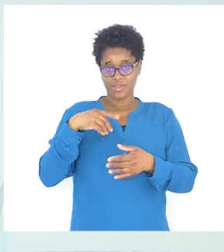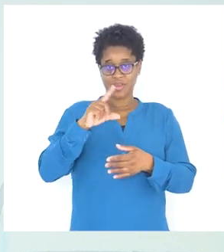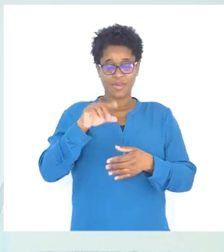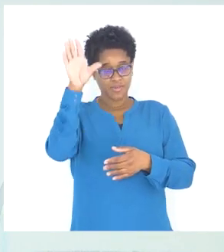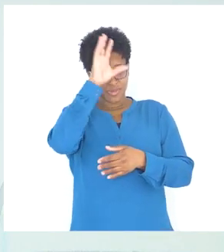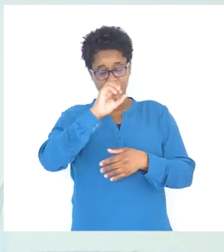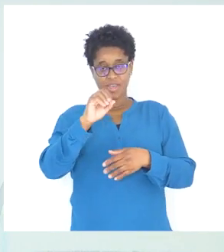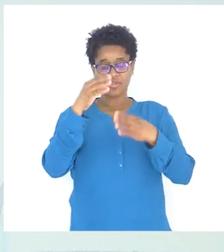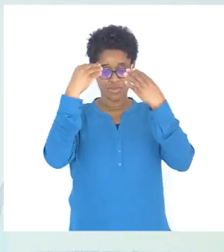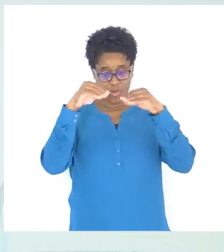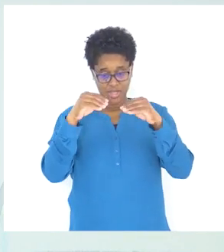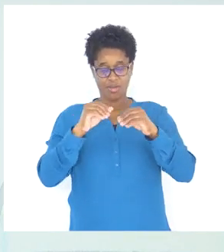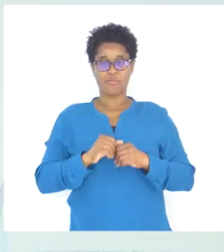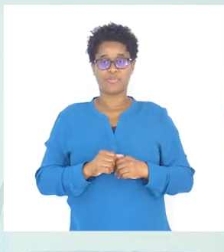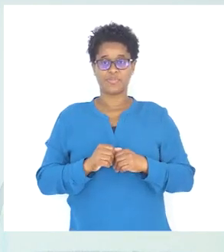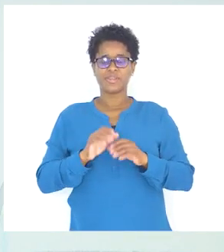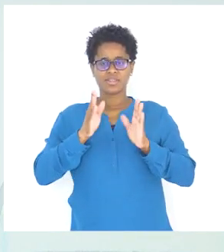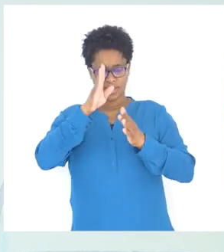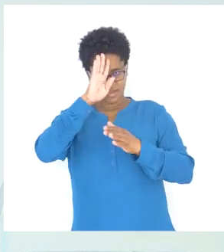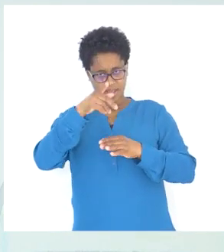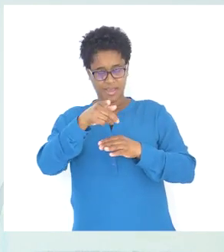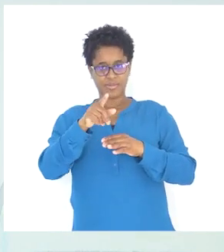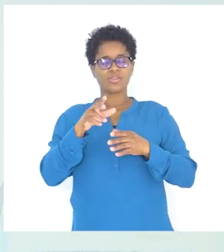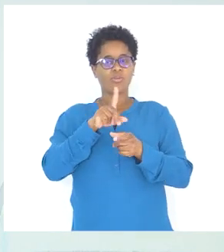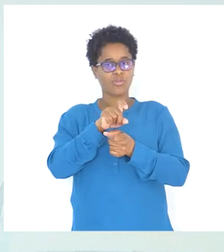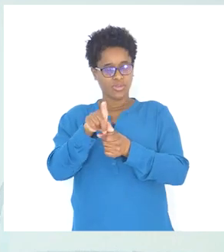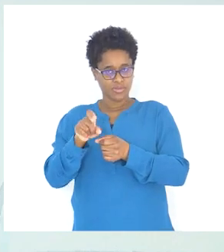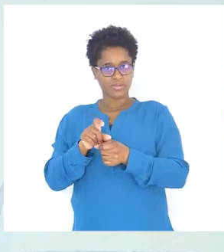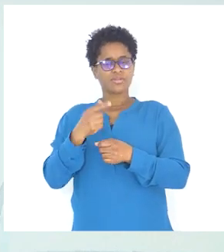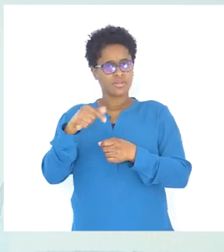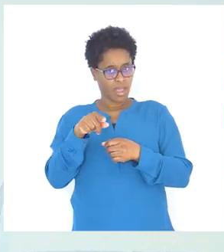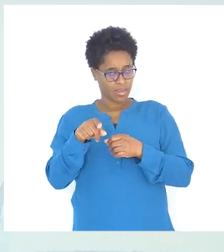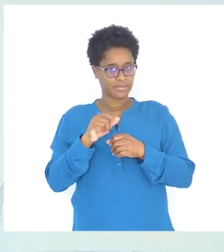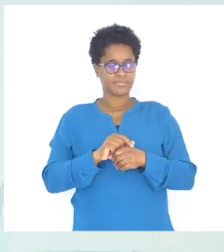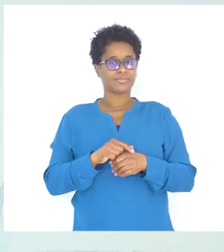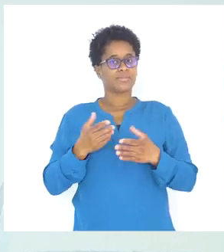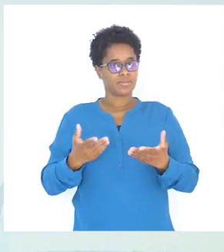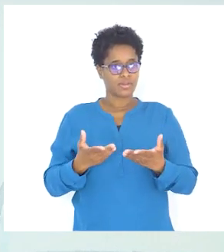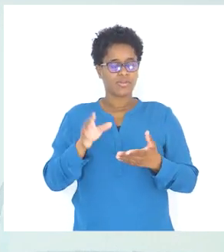e o Ministério da Educação. Já sabem que o coronavírus está aí.